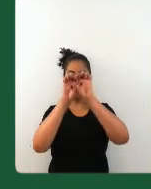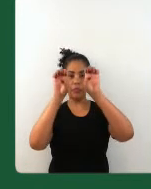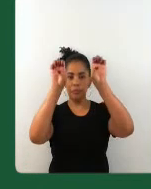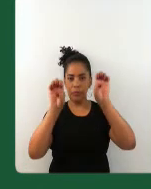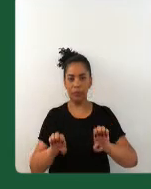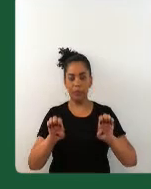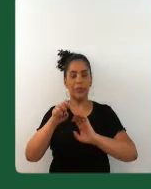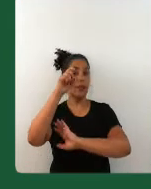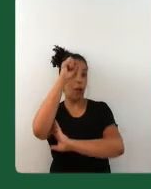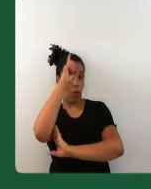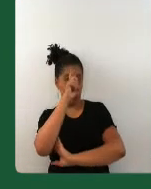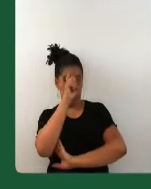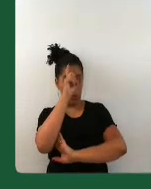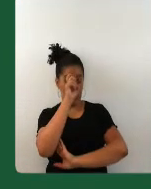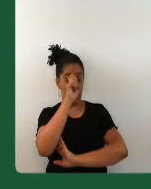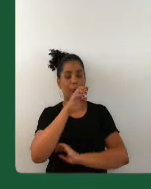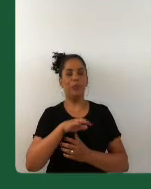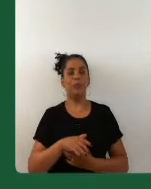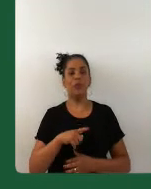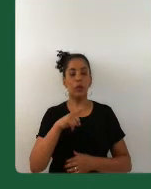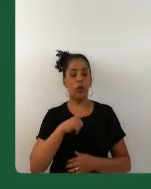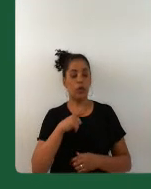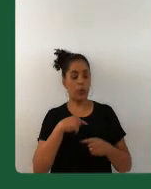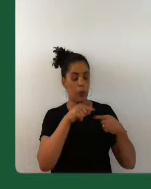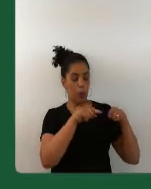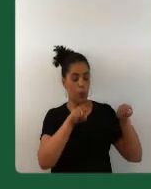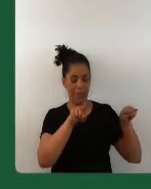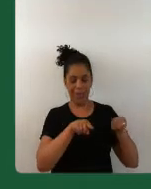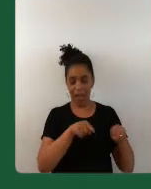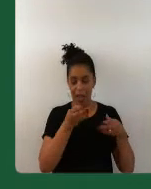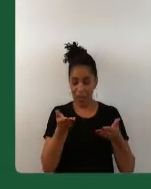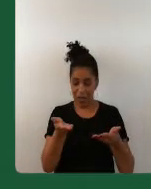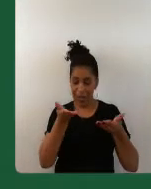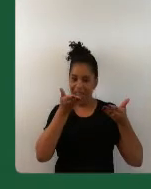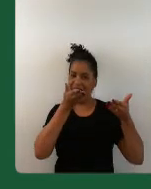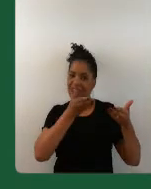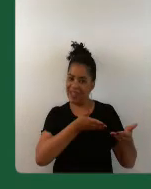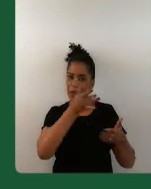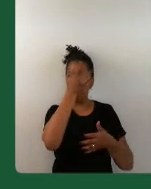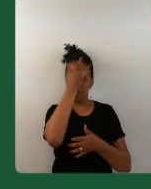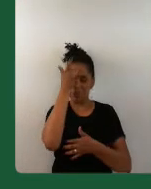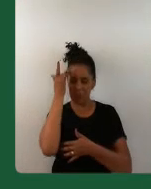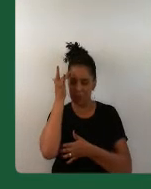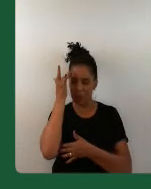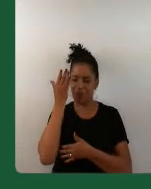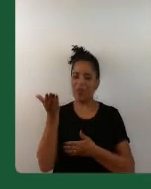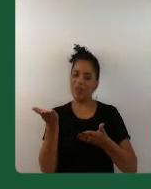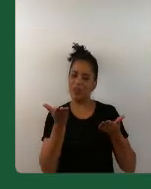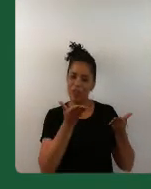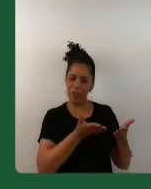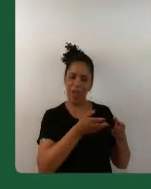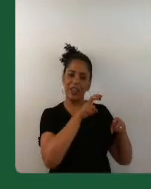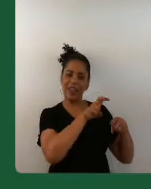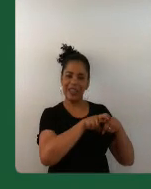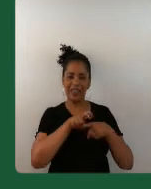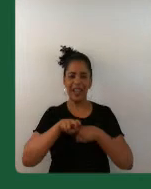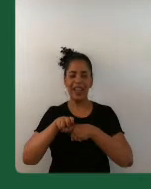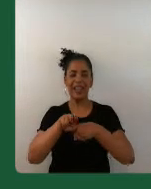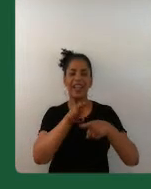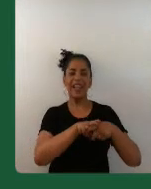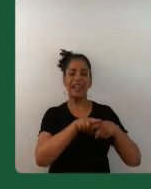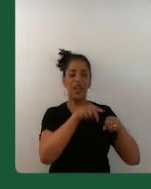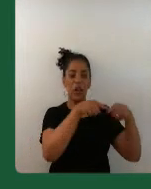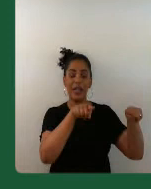nós contamos com uma recepção, podemos ver a foto da nossa recepção com as cadeiras da sala de